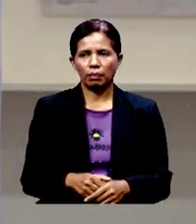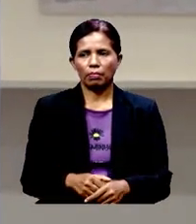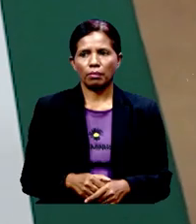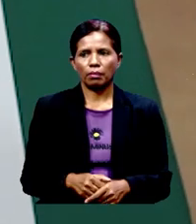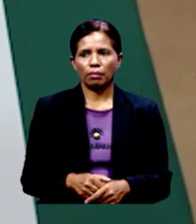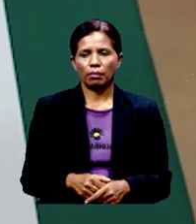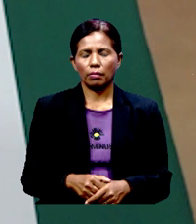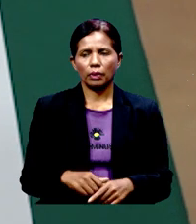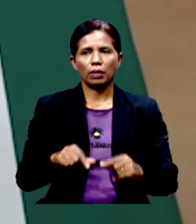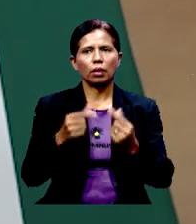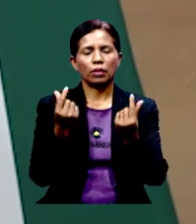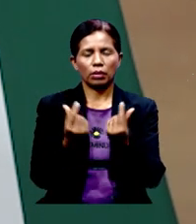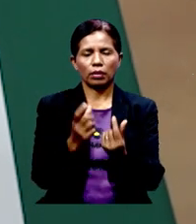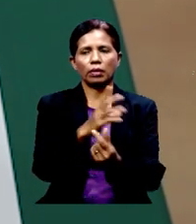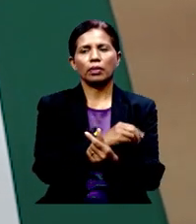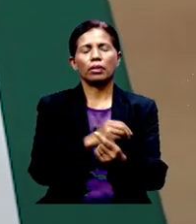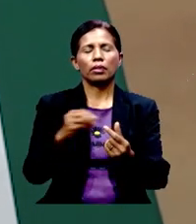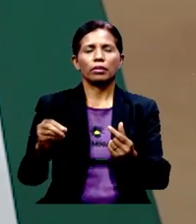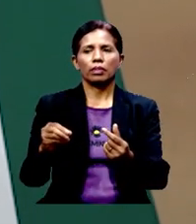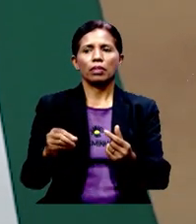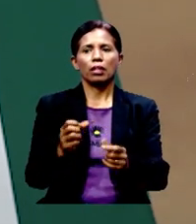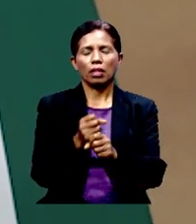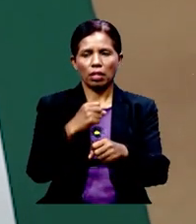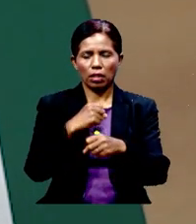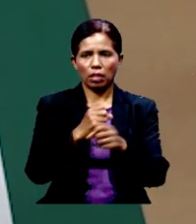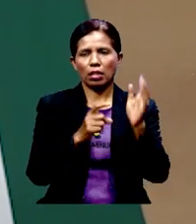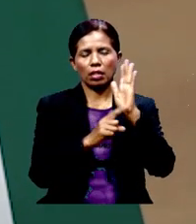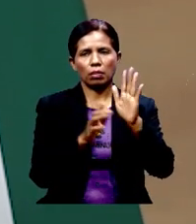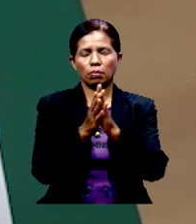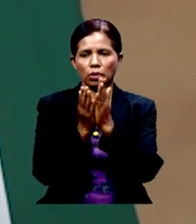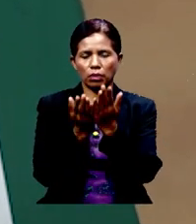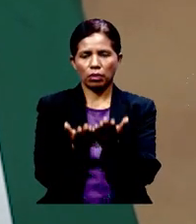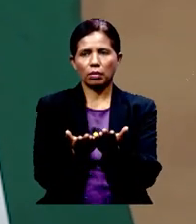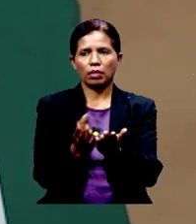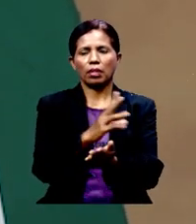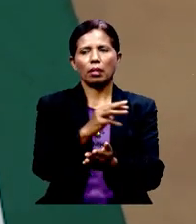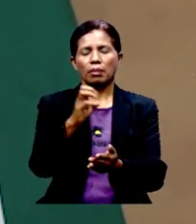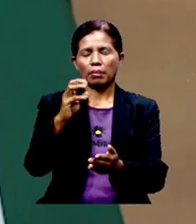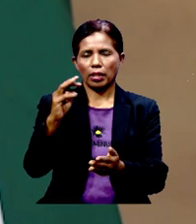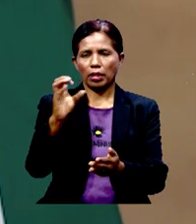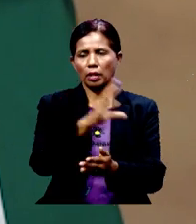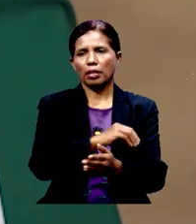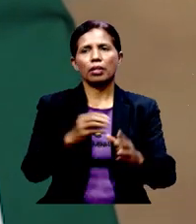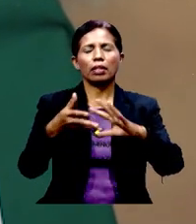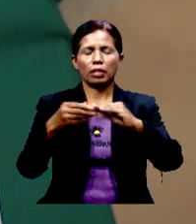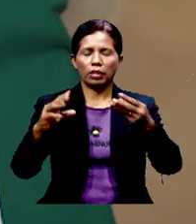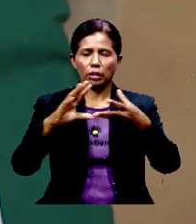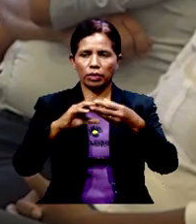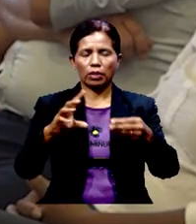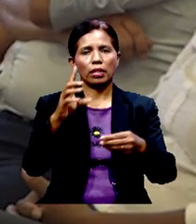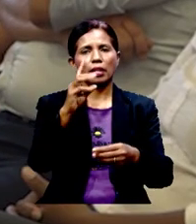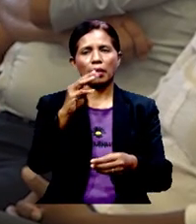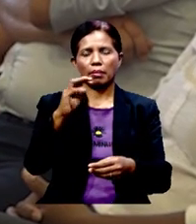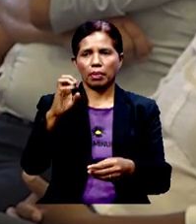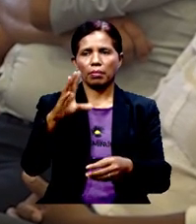Grupo Pastorinhos de Fátima e a Sábado, né? A exposição livro, o título Memo Guia História, Histórias de Memo, e a